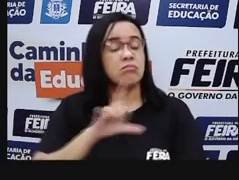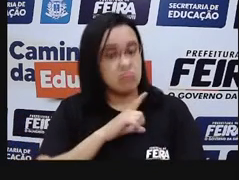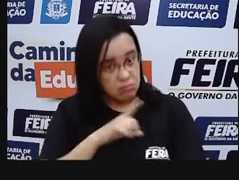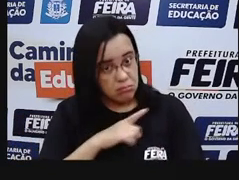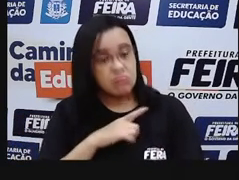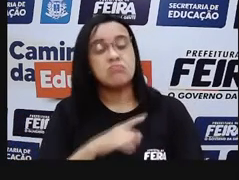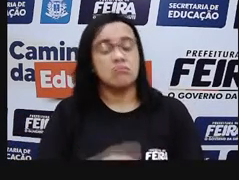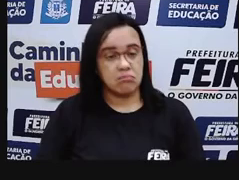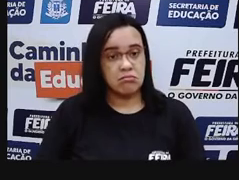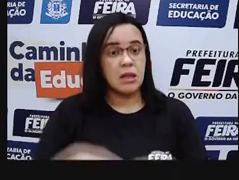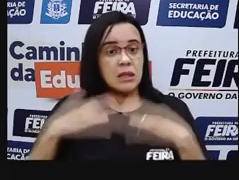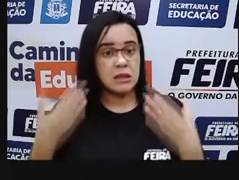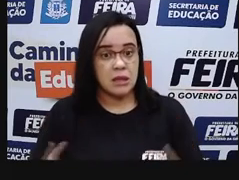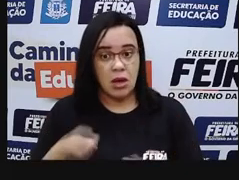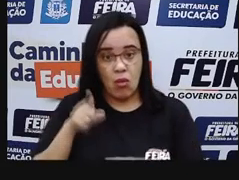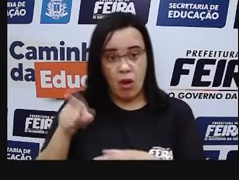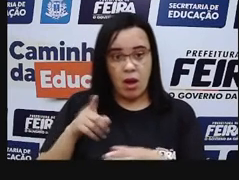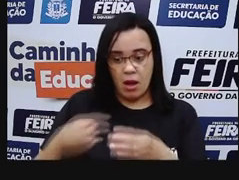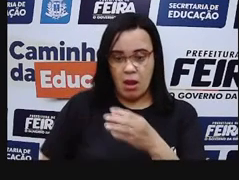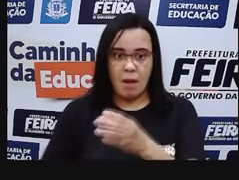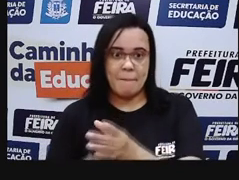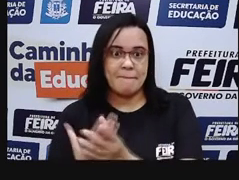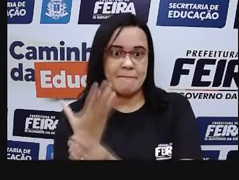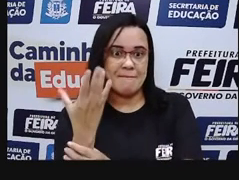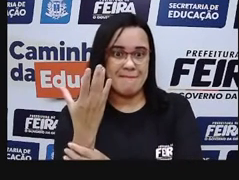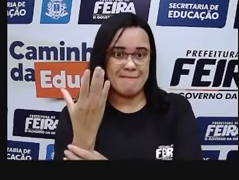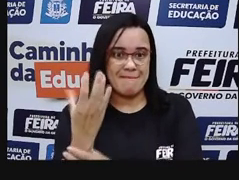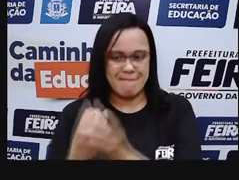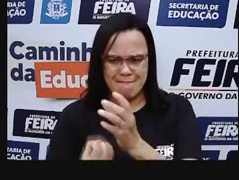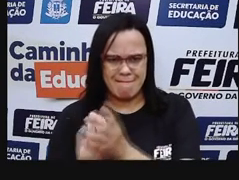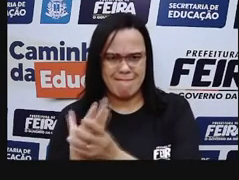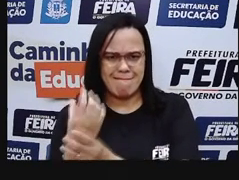ser produzido né célula